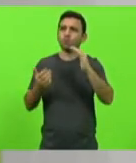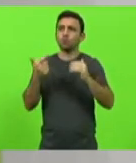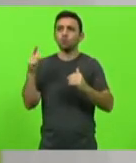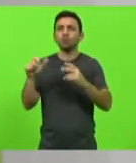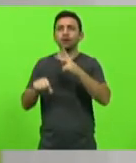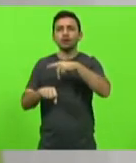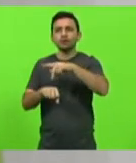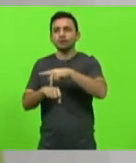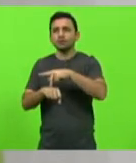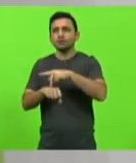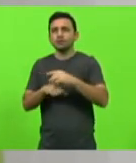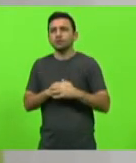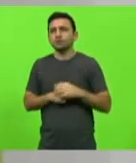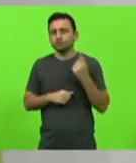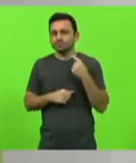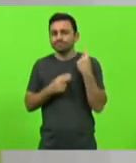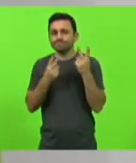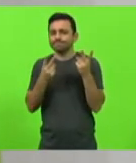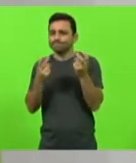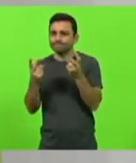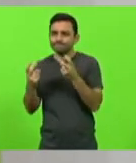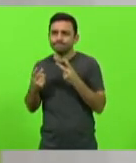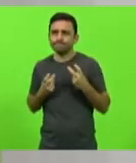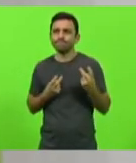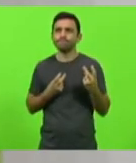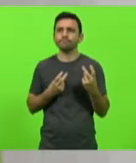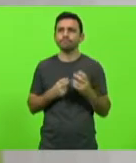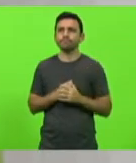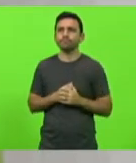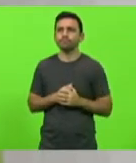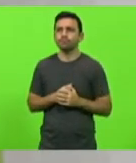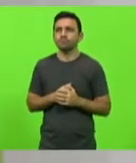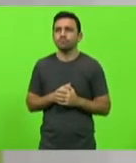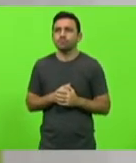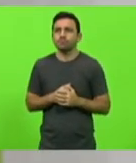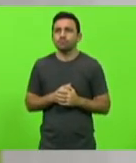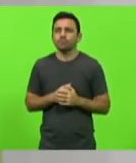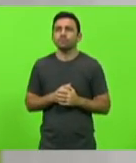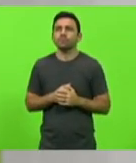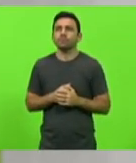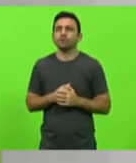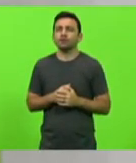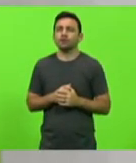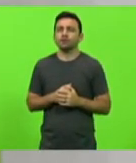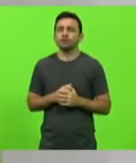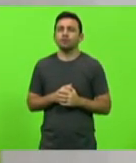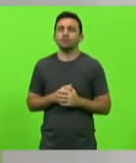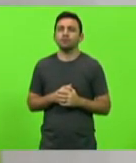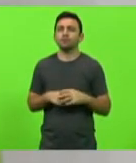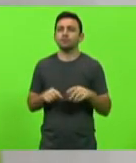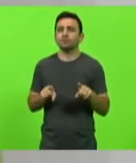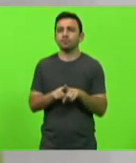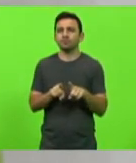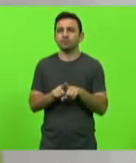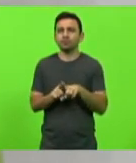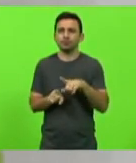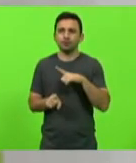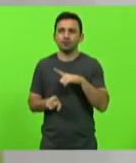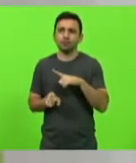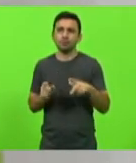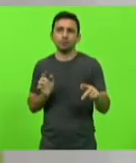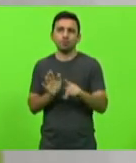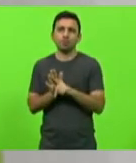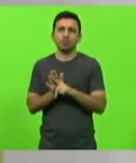a gente vê que é lobby. Primeiro foram os lobbies de fábricas de caminhões